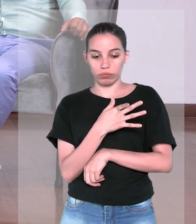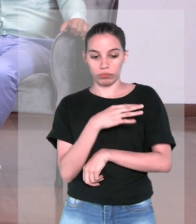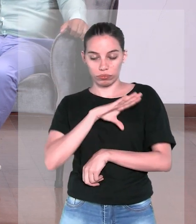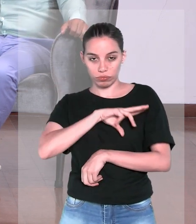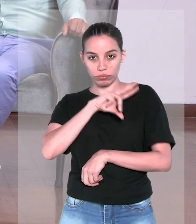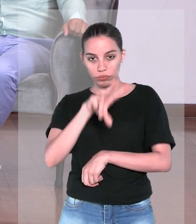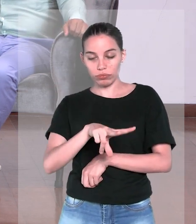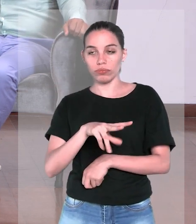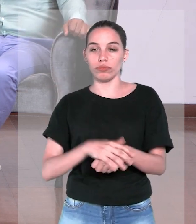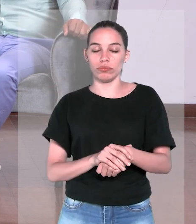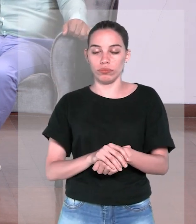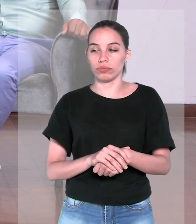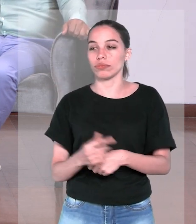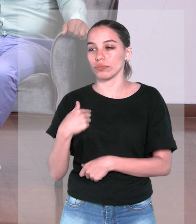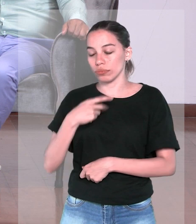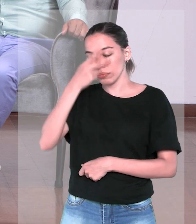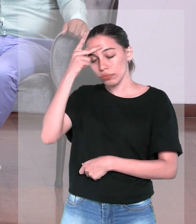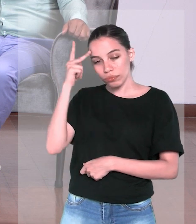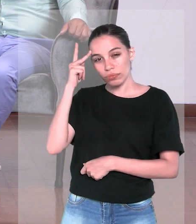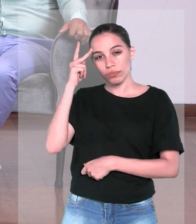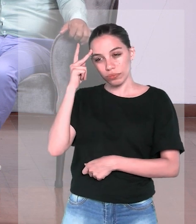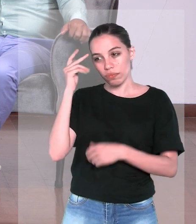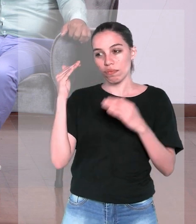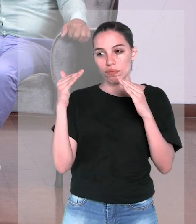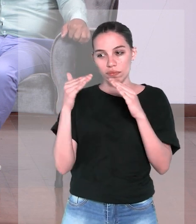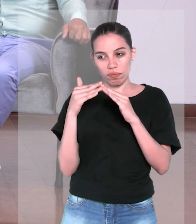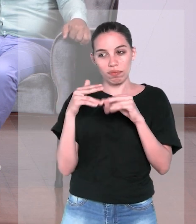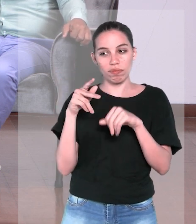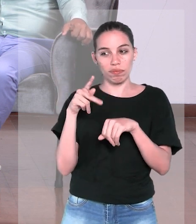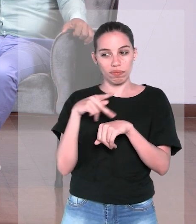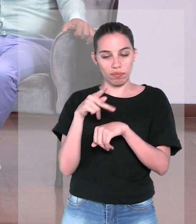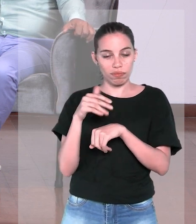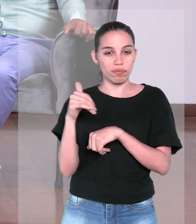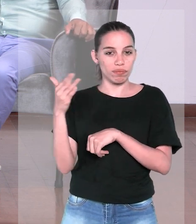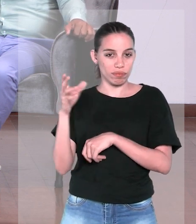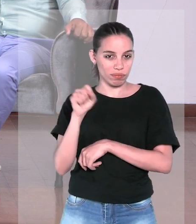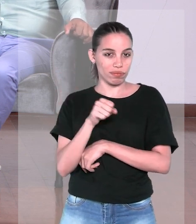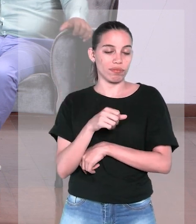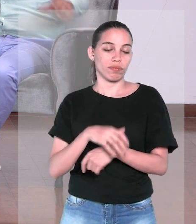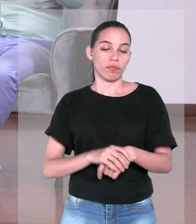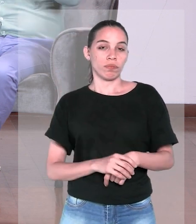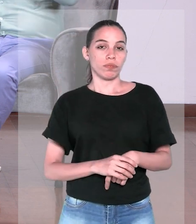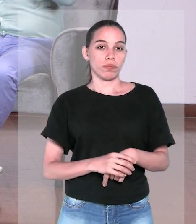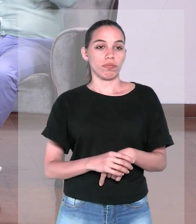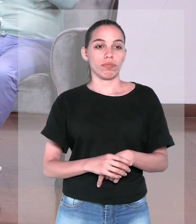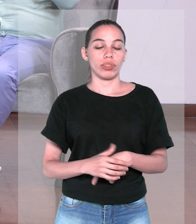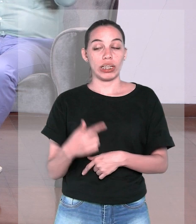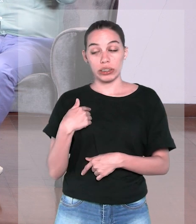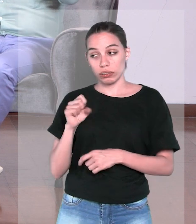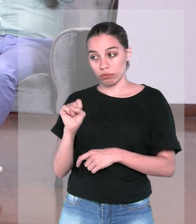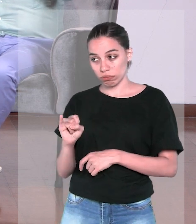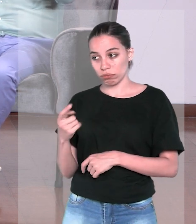Portugal. Eu sou um estrangeiro. Me sinto mesmo um estrangeiro. Sabe que se